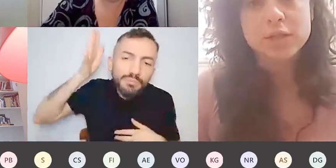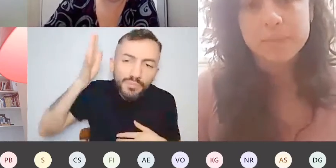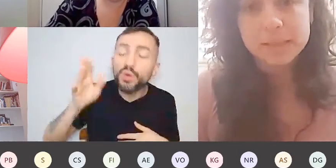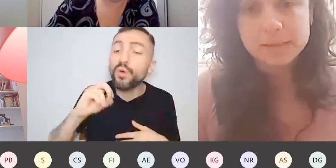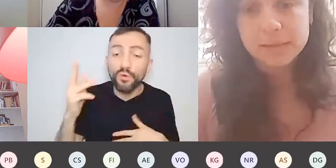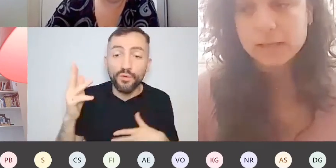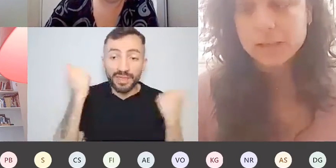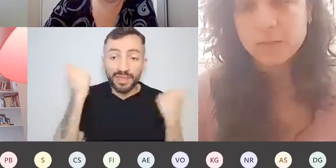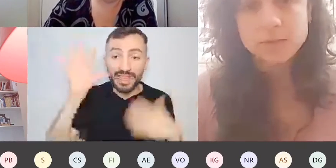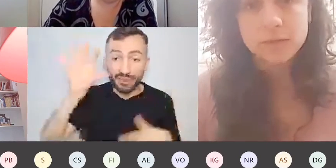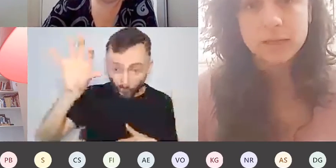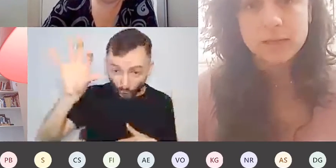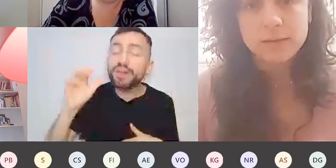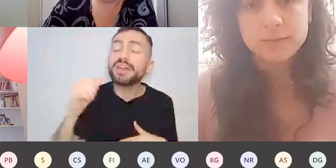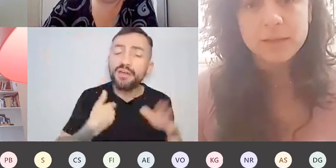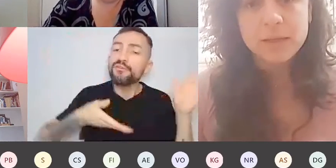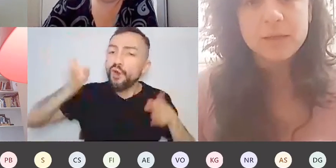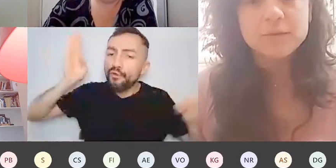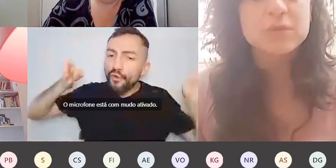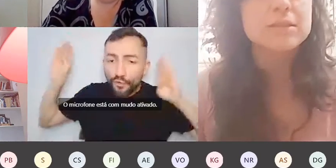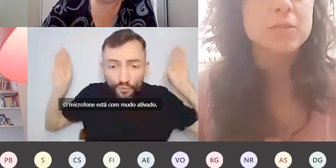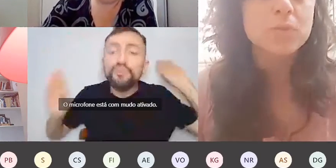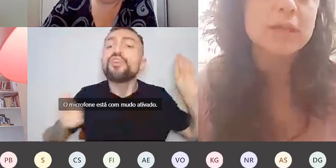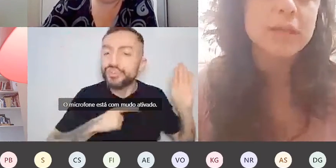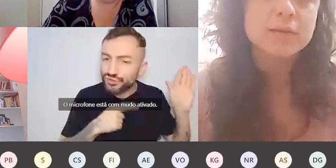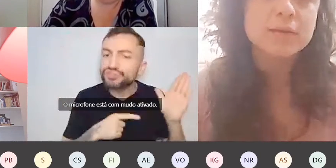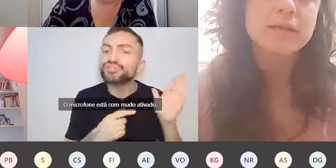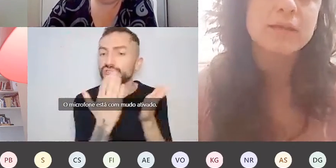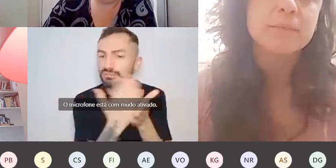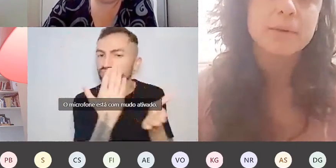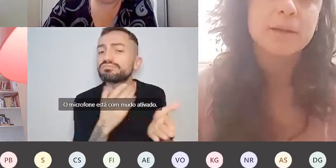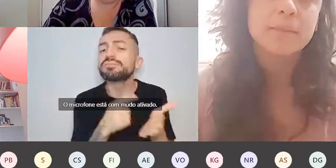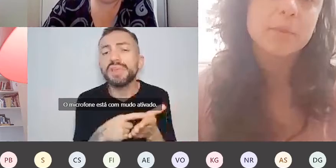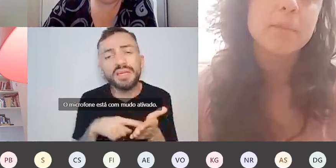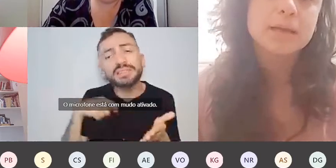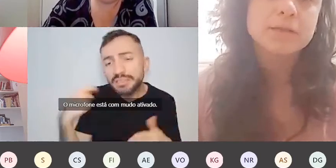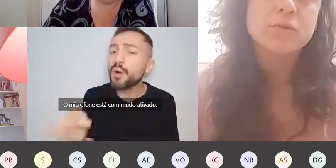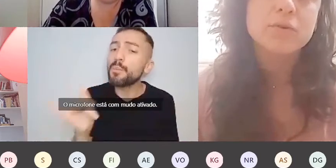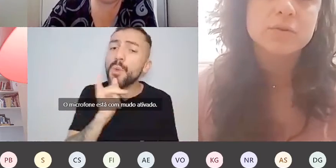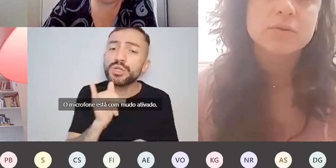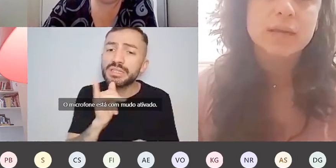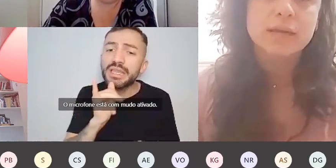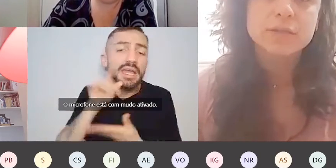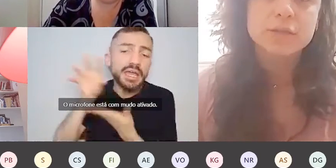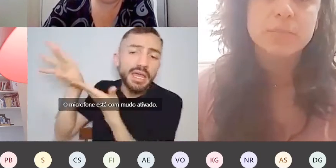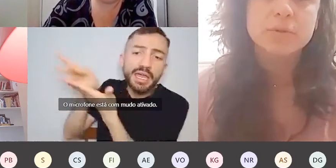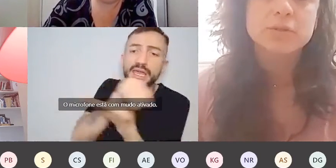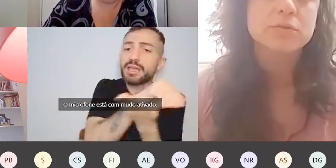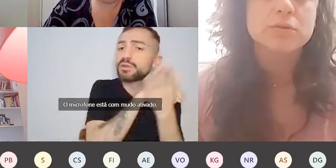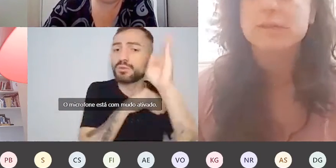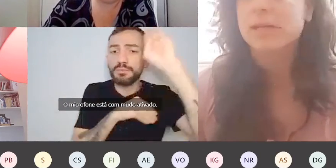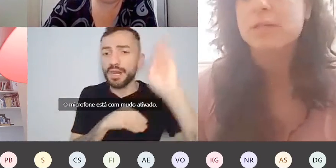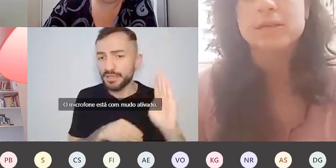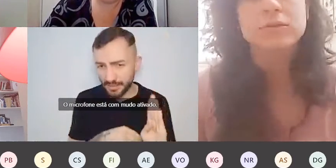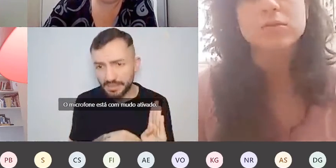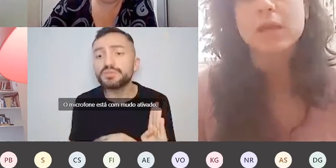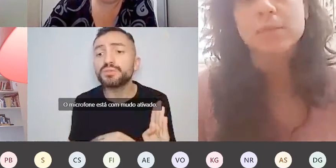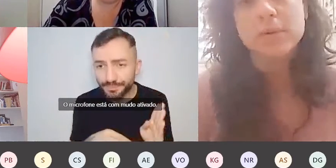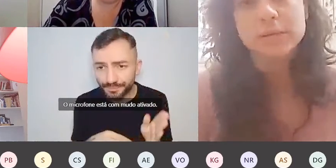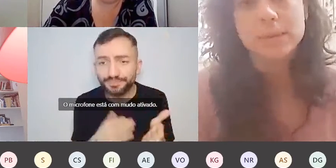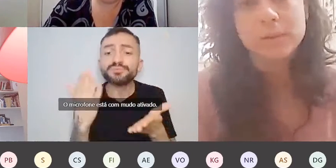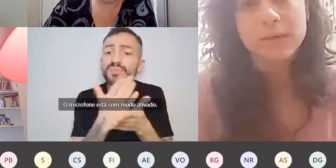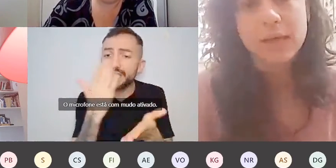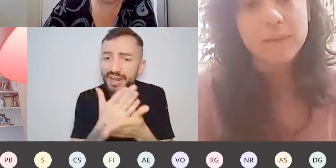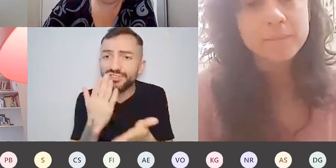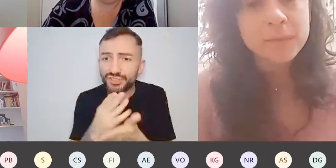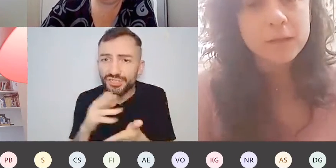estado, a gente apresenta. Eu acho que vocês são modelo assim para o país todo, né? E a gente pode discutir as cartilhas do Nudem,